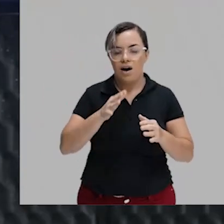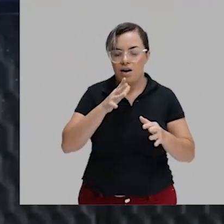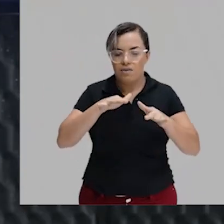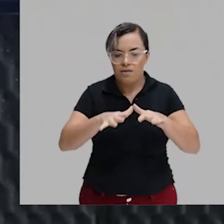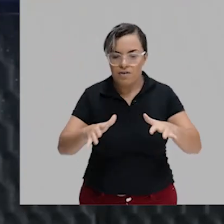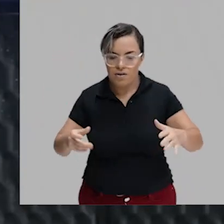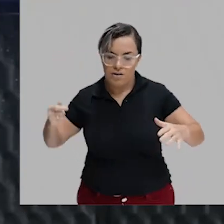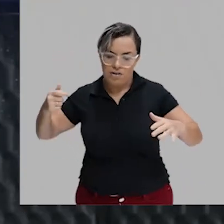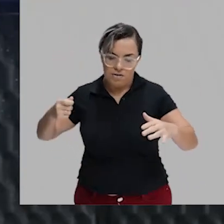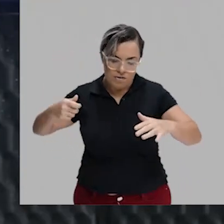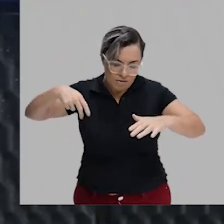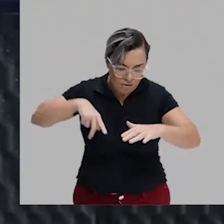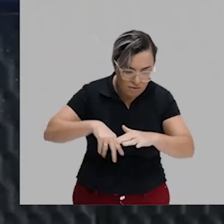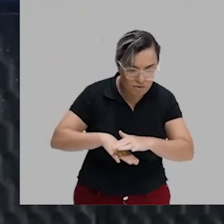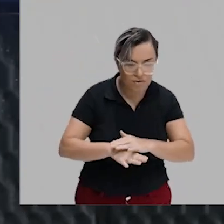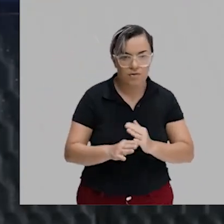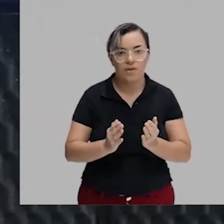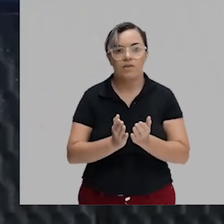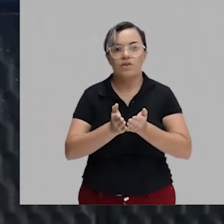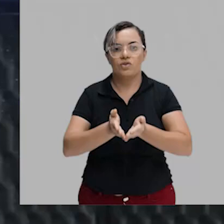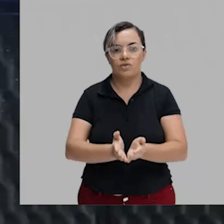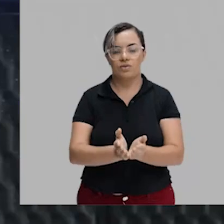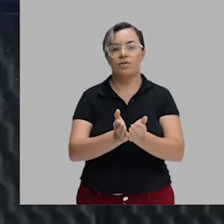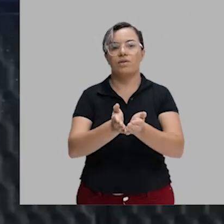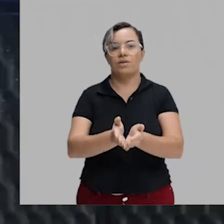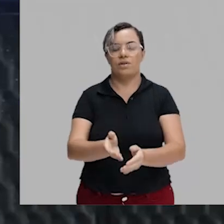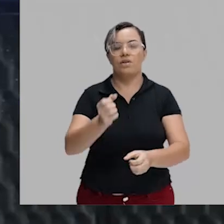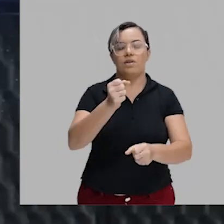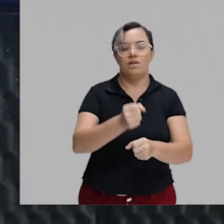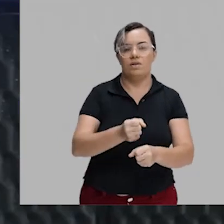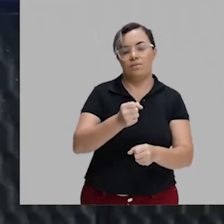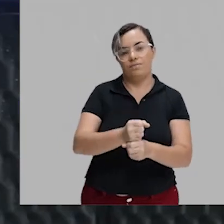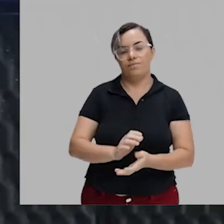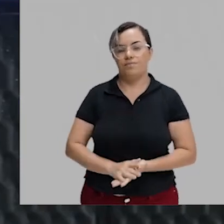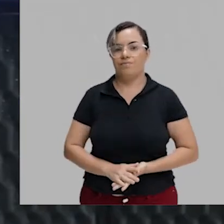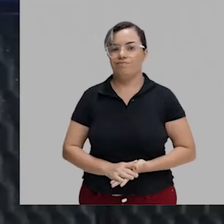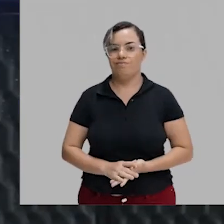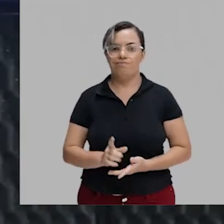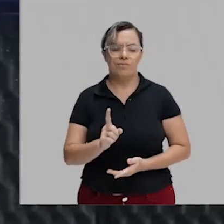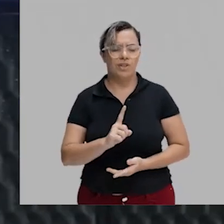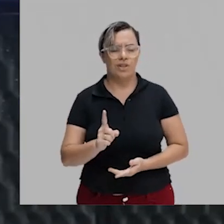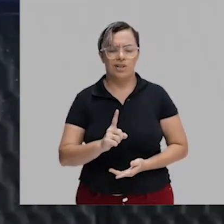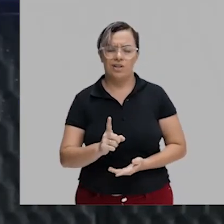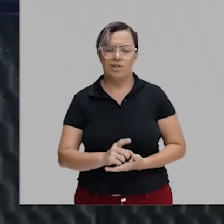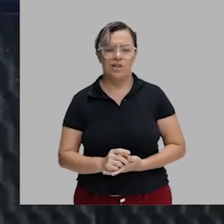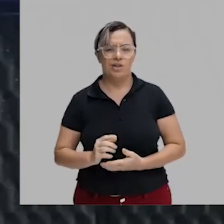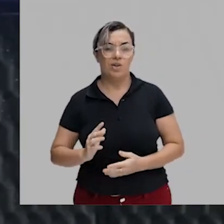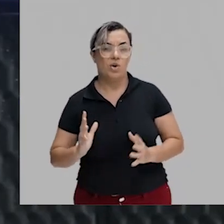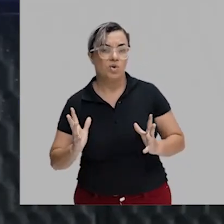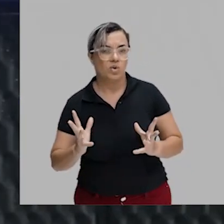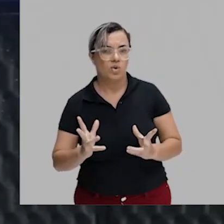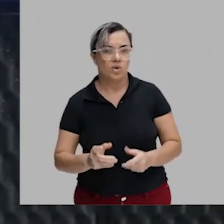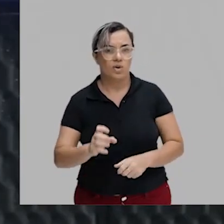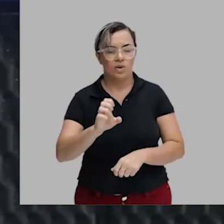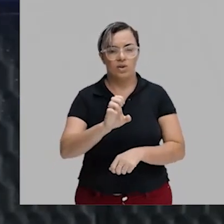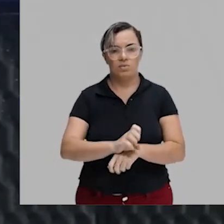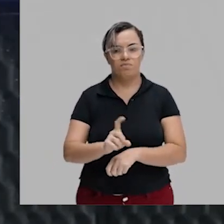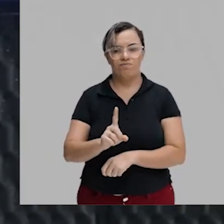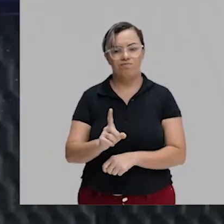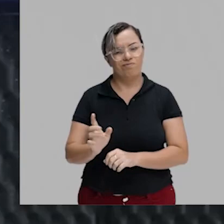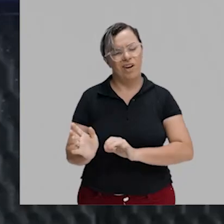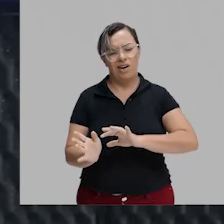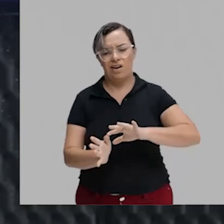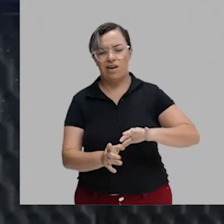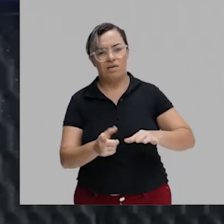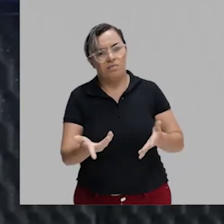modernos colocaram em prática essa medida, mas olhe para a Inglaterra e olhe para a Holanda,